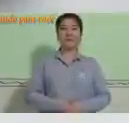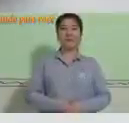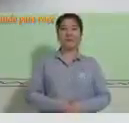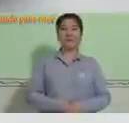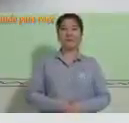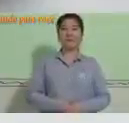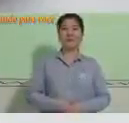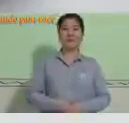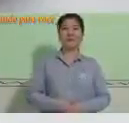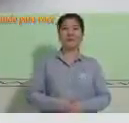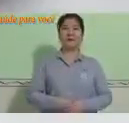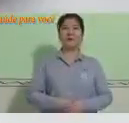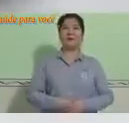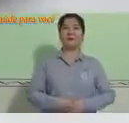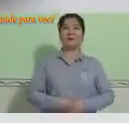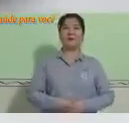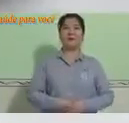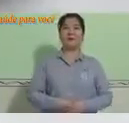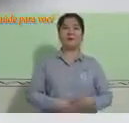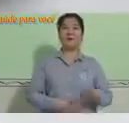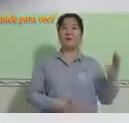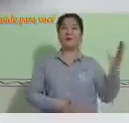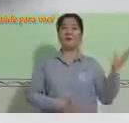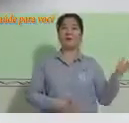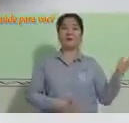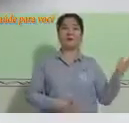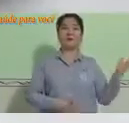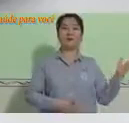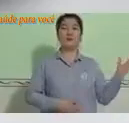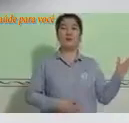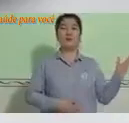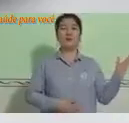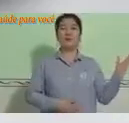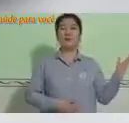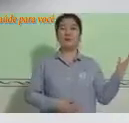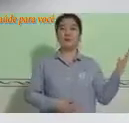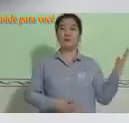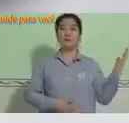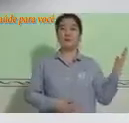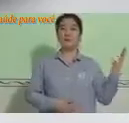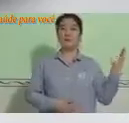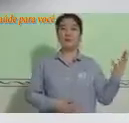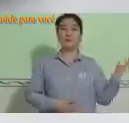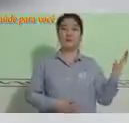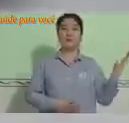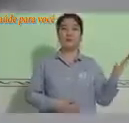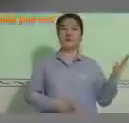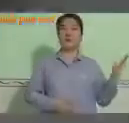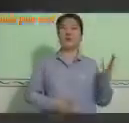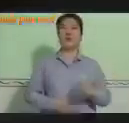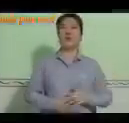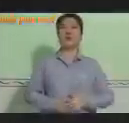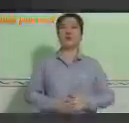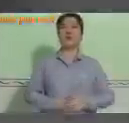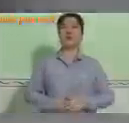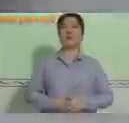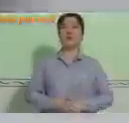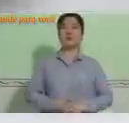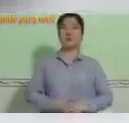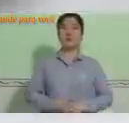Os sintomas da paralisia de Bell são semelhantes com alguns sinais de problemas graves, como AVC ou tumor